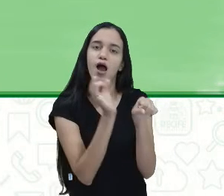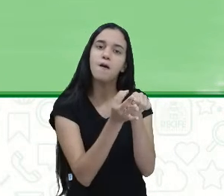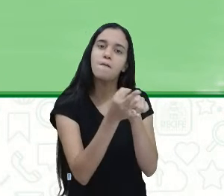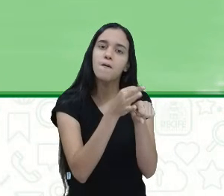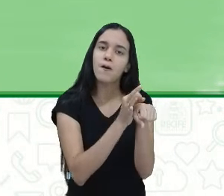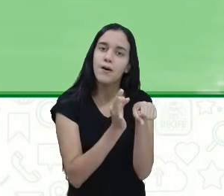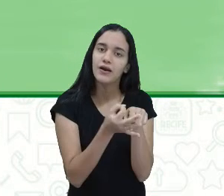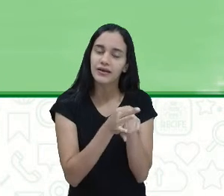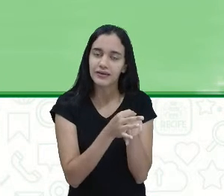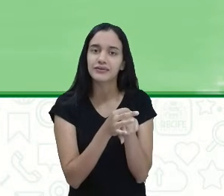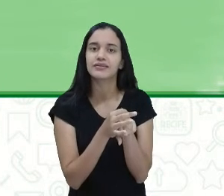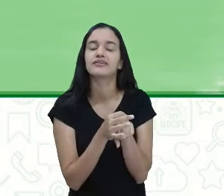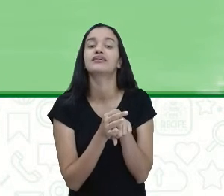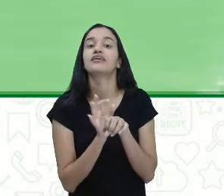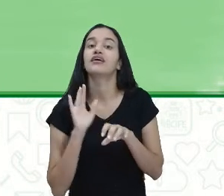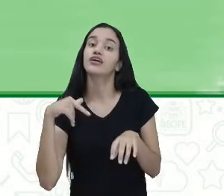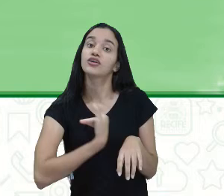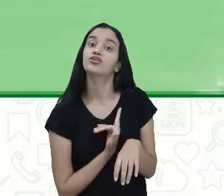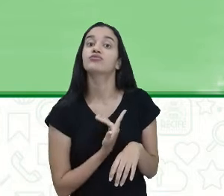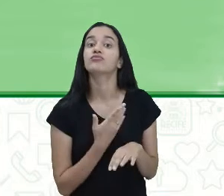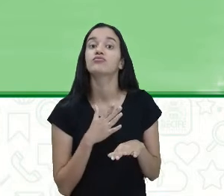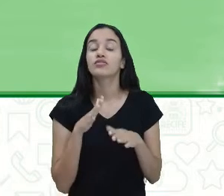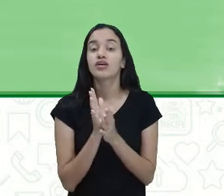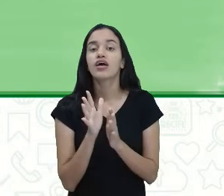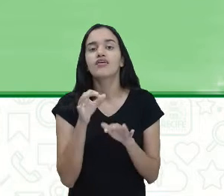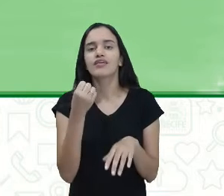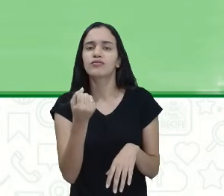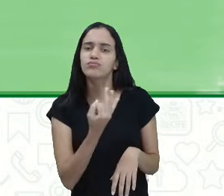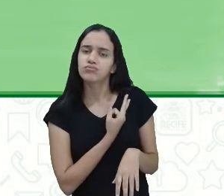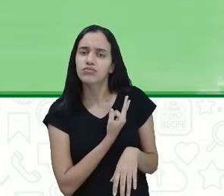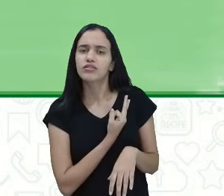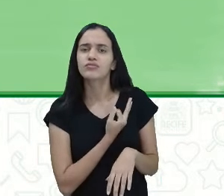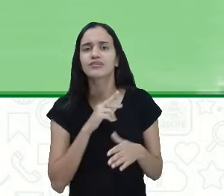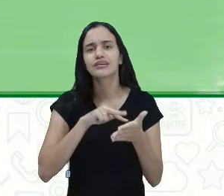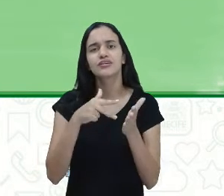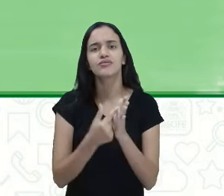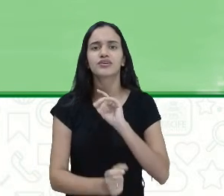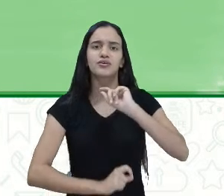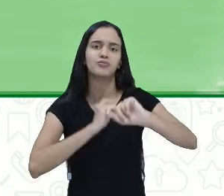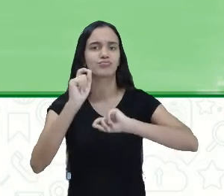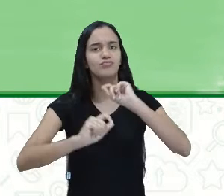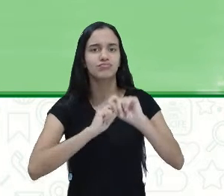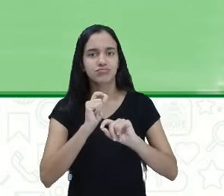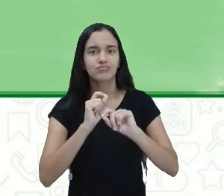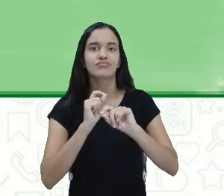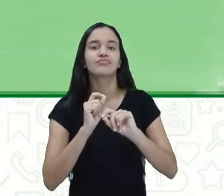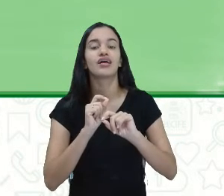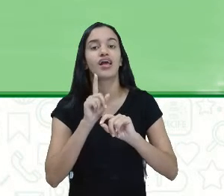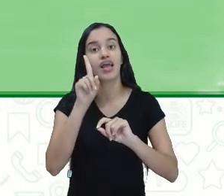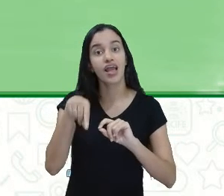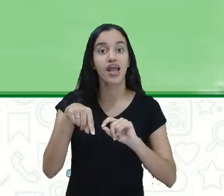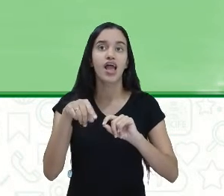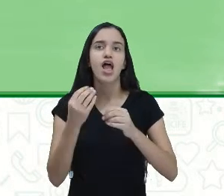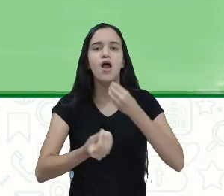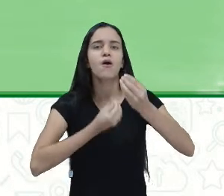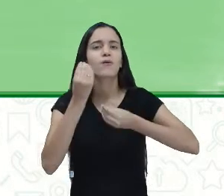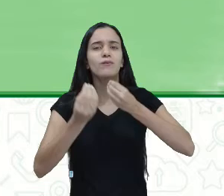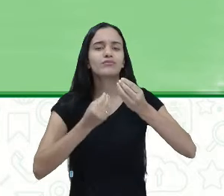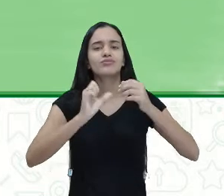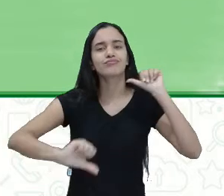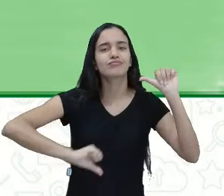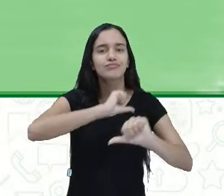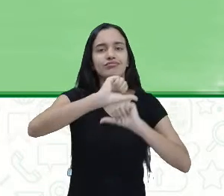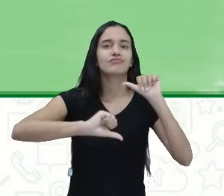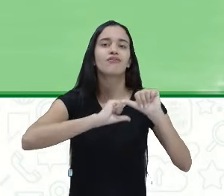tá? E a gente vai agora decompor, ou seja, a gente vai, é como se fosse